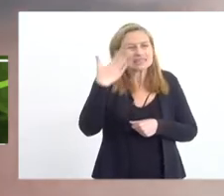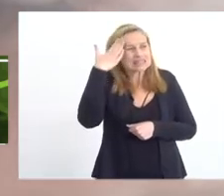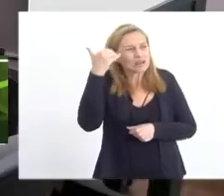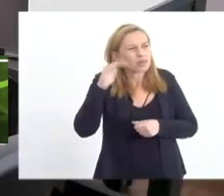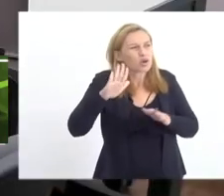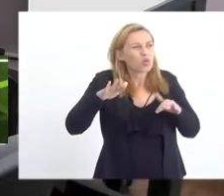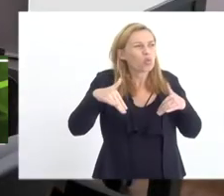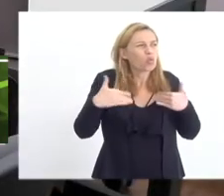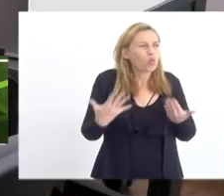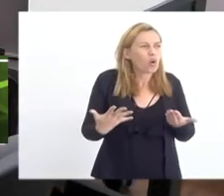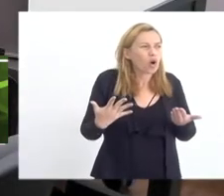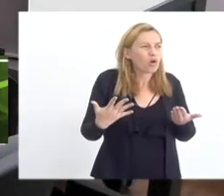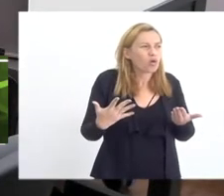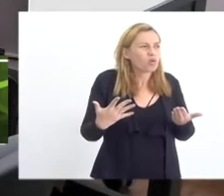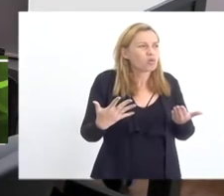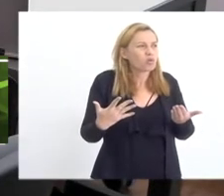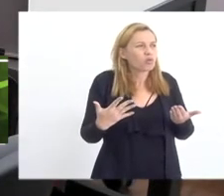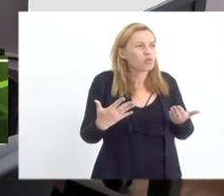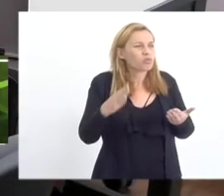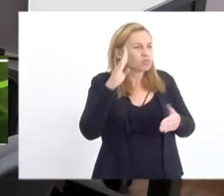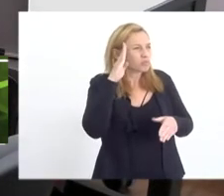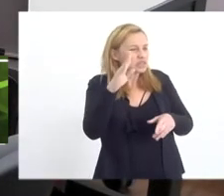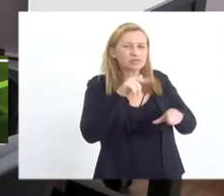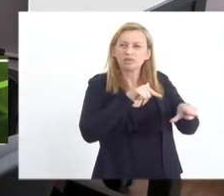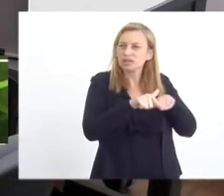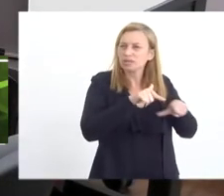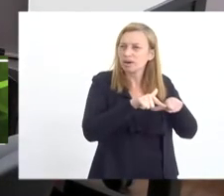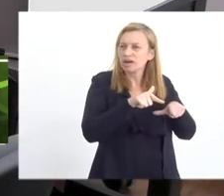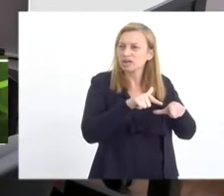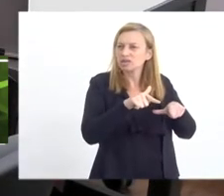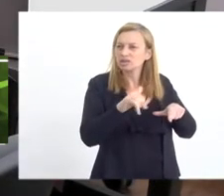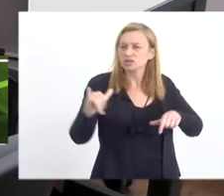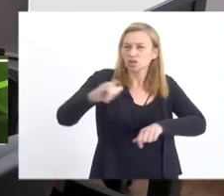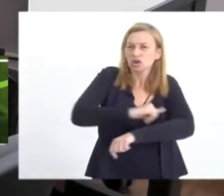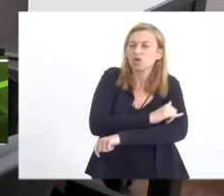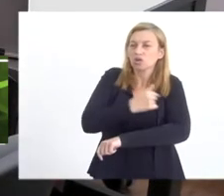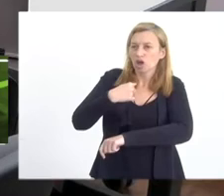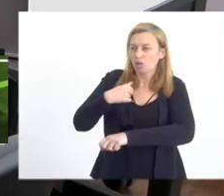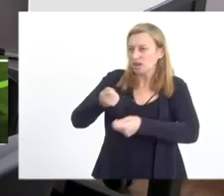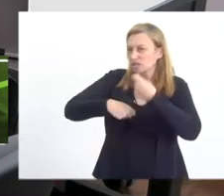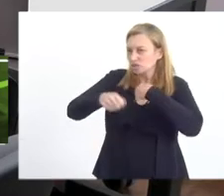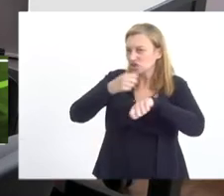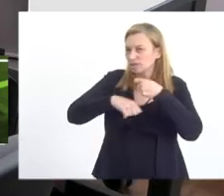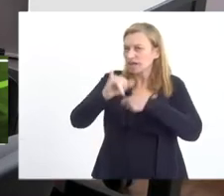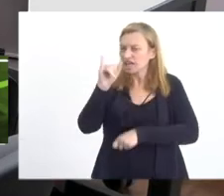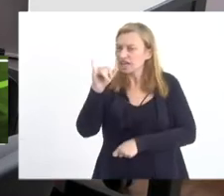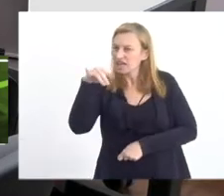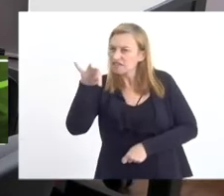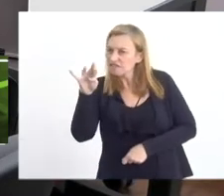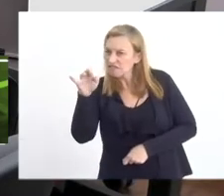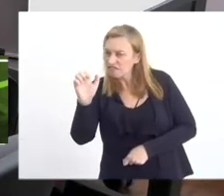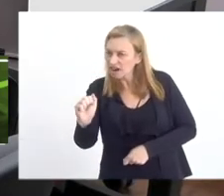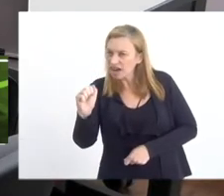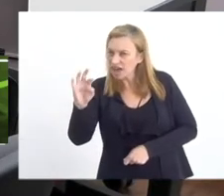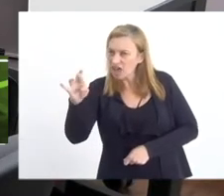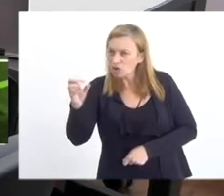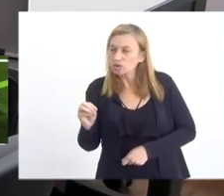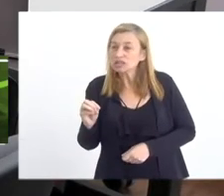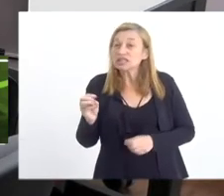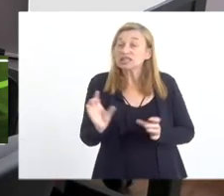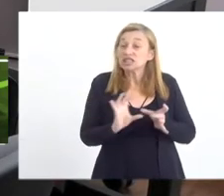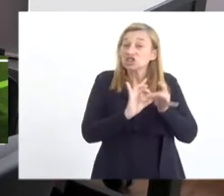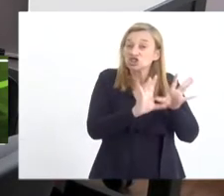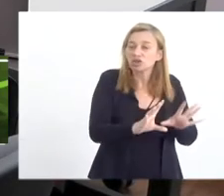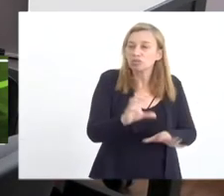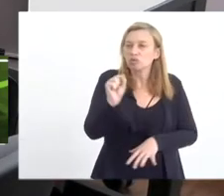é a vocação do aeroporto. Quando eu administrava os dois aeroportos pela Infraero, nós deixamos no